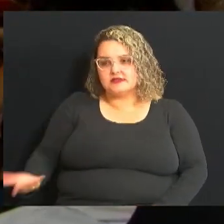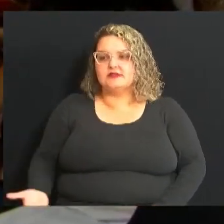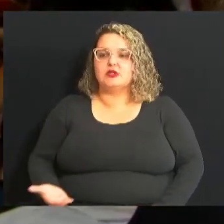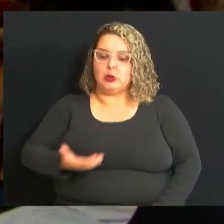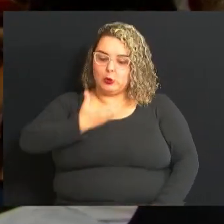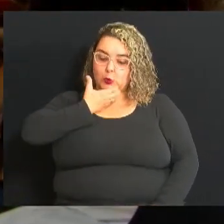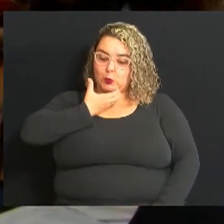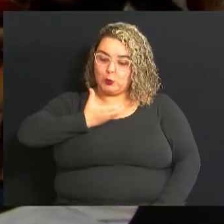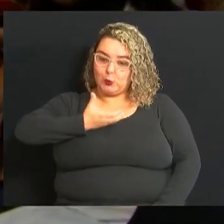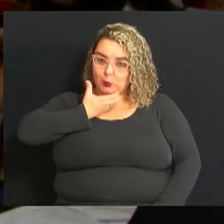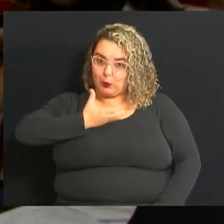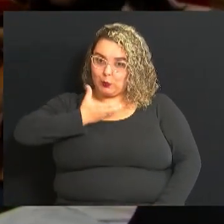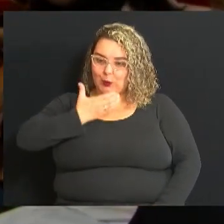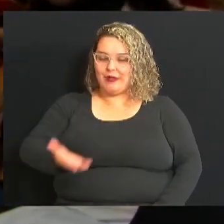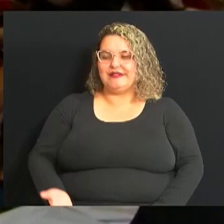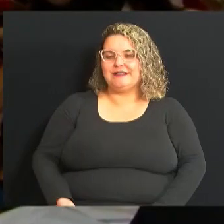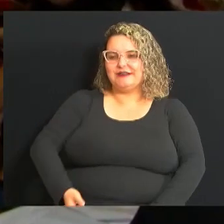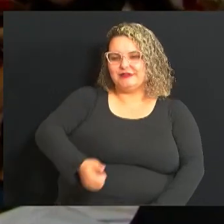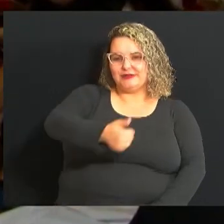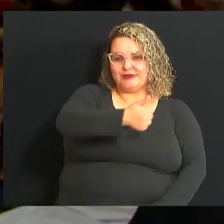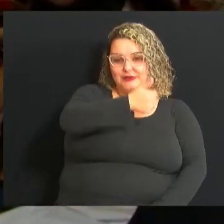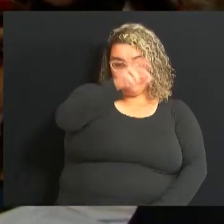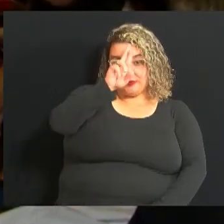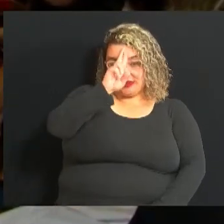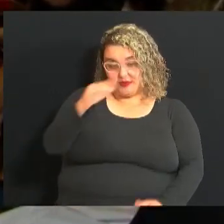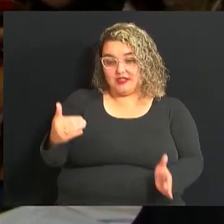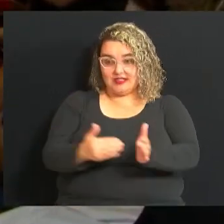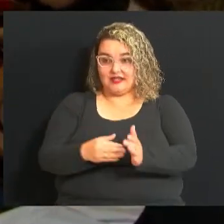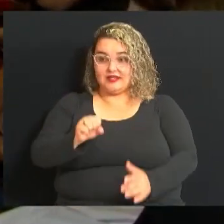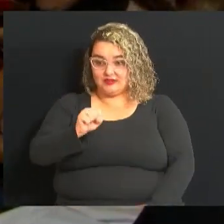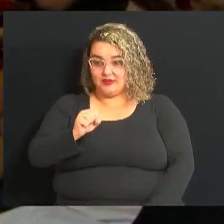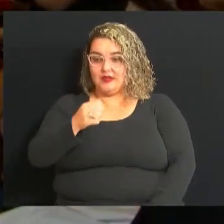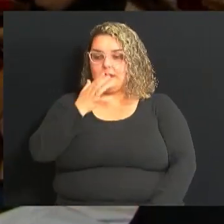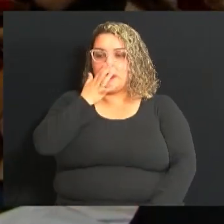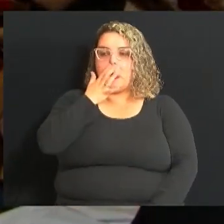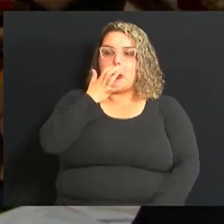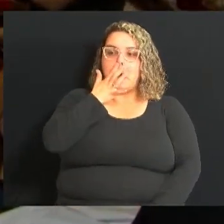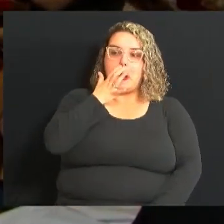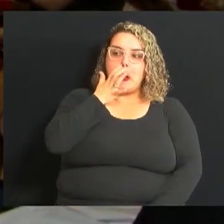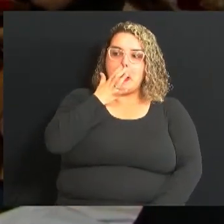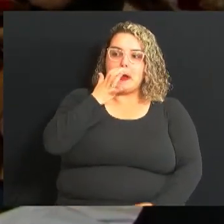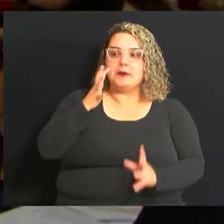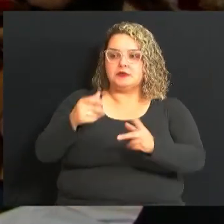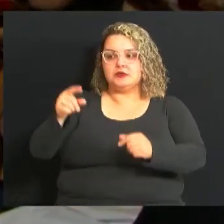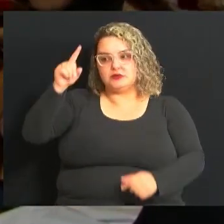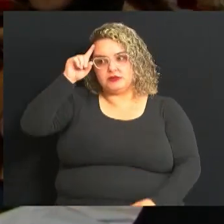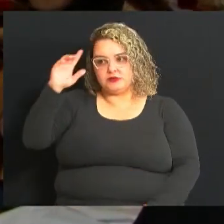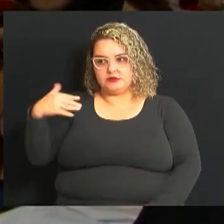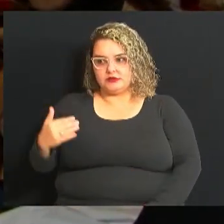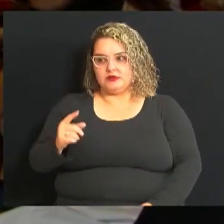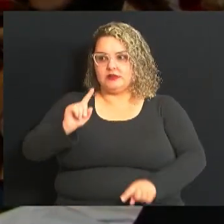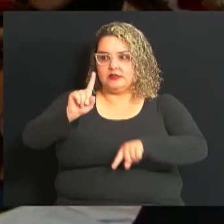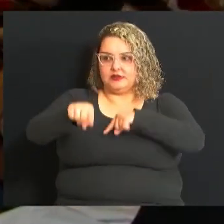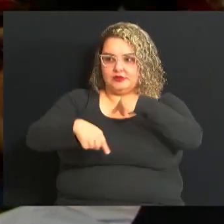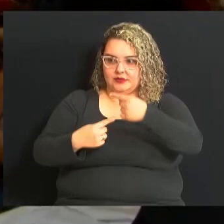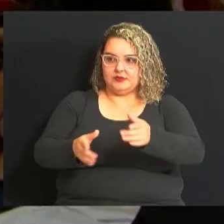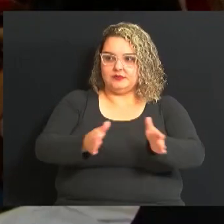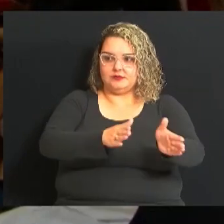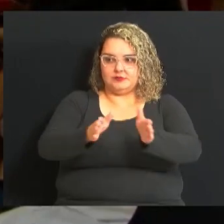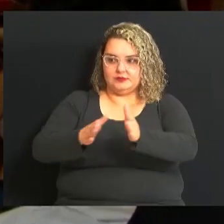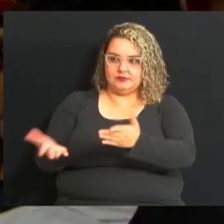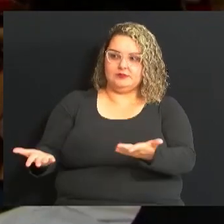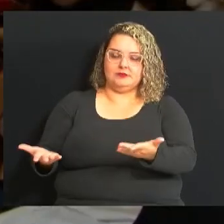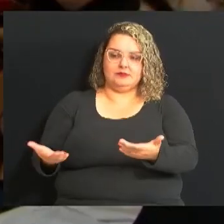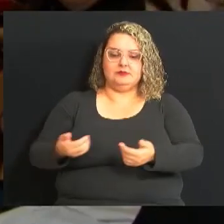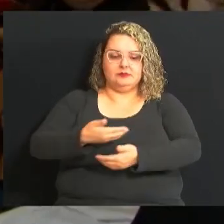que fica de meio-dia às 8 a partir do dia 11, todos os dias. E a gente tem outras cenas espalhadas pelo shopping.